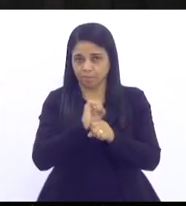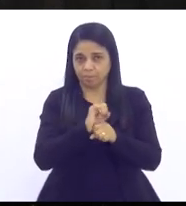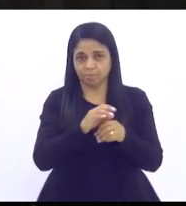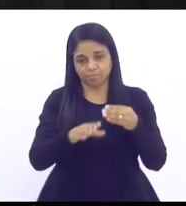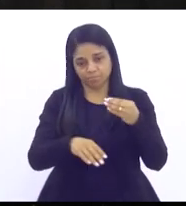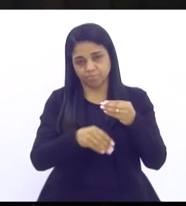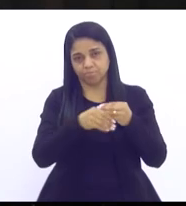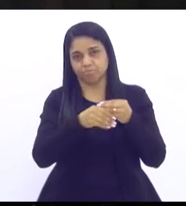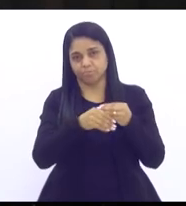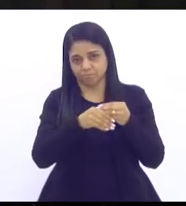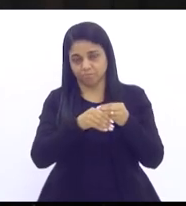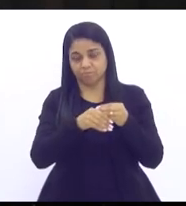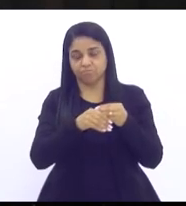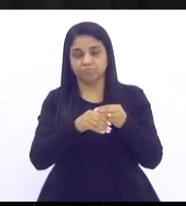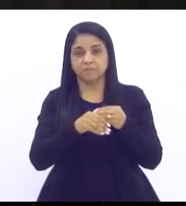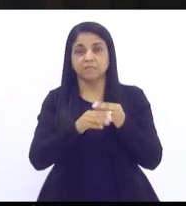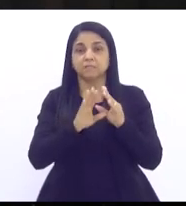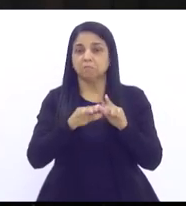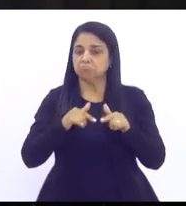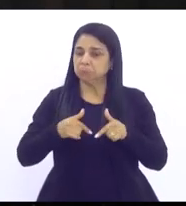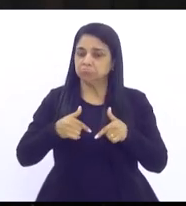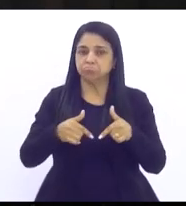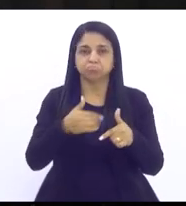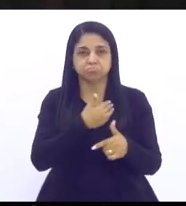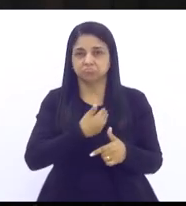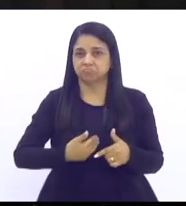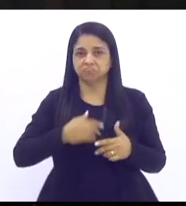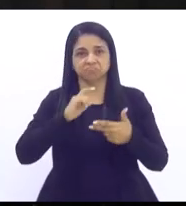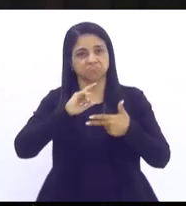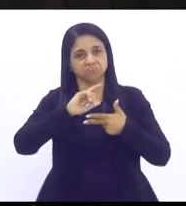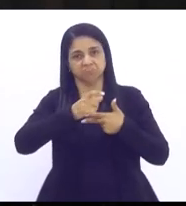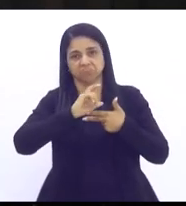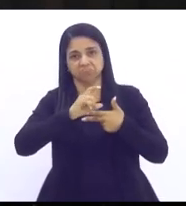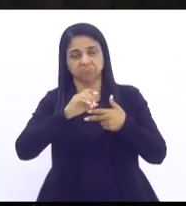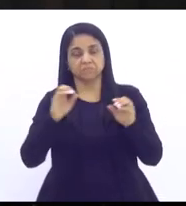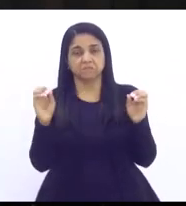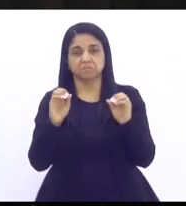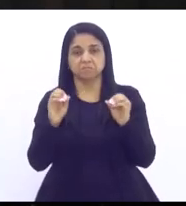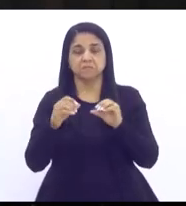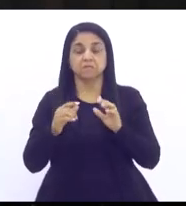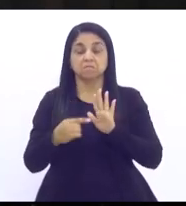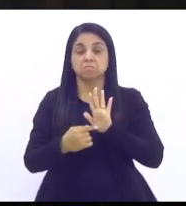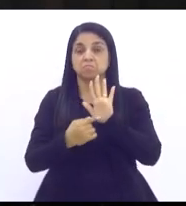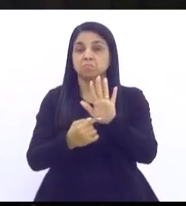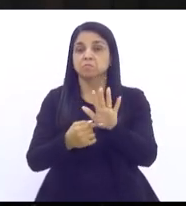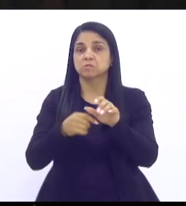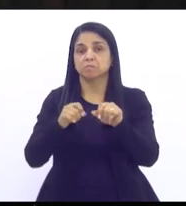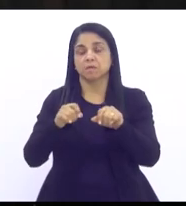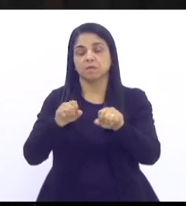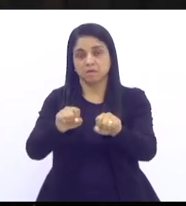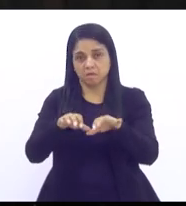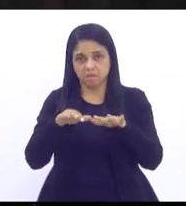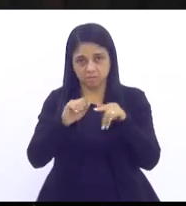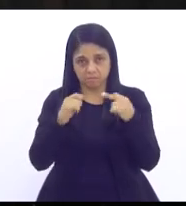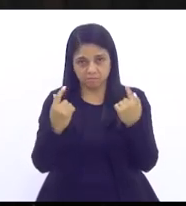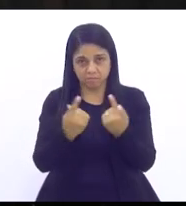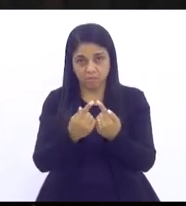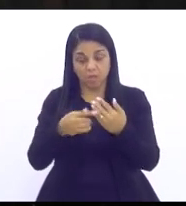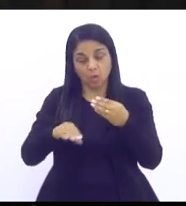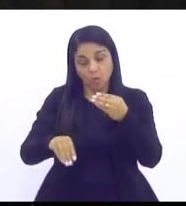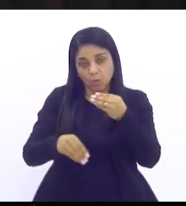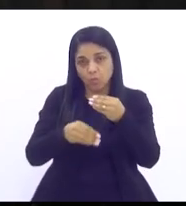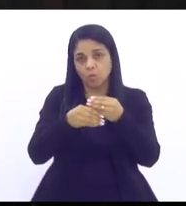então, não houve iniciativa do governo executivo de apresentar para a Assembleia Legislativa um